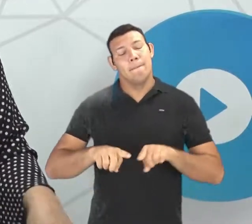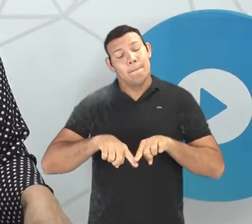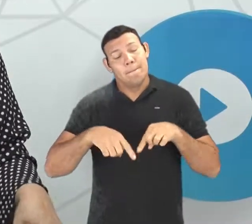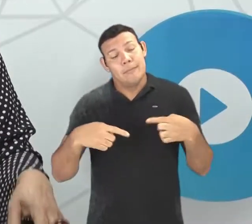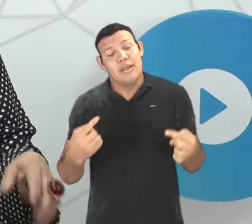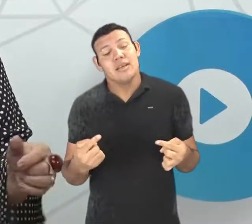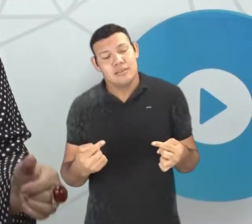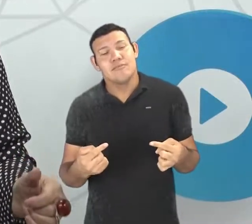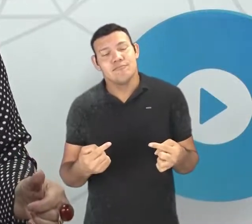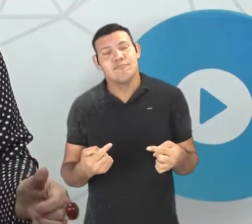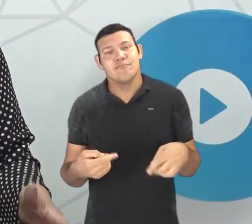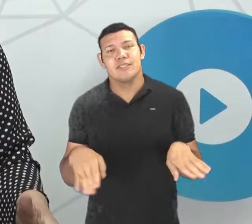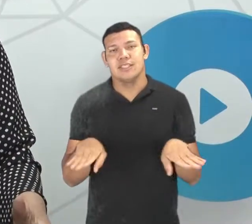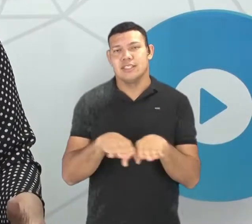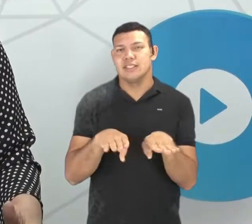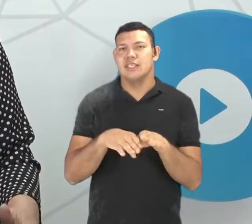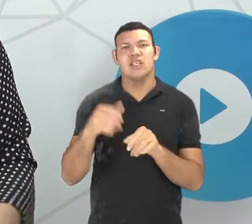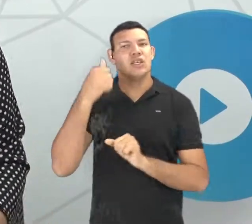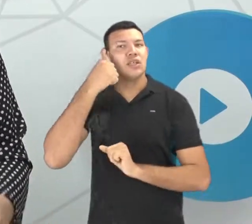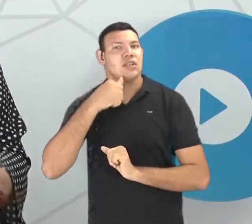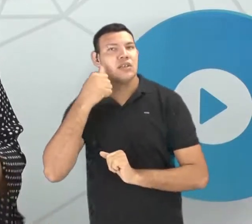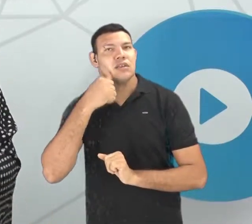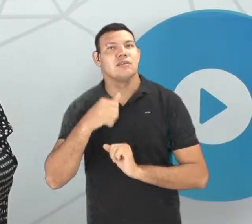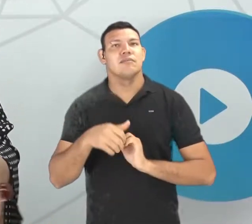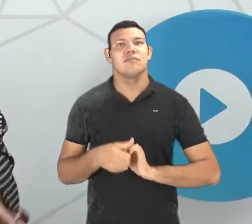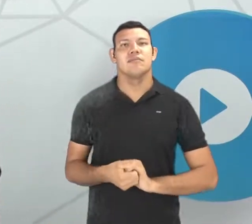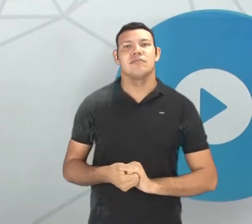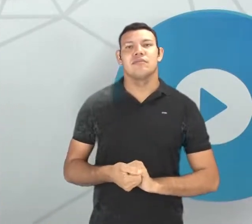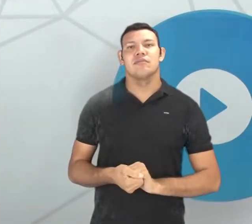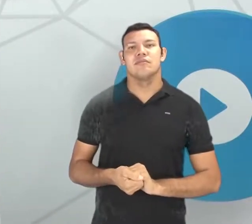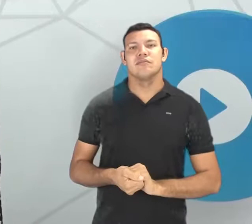somente elas, mas inclusive mulheres